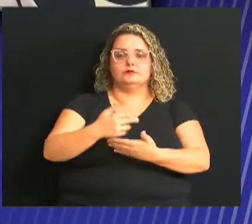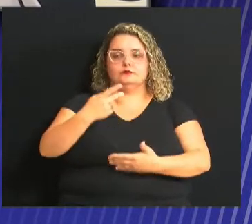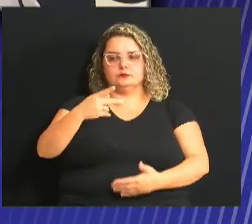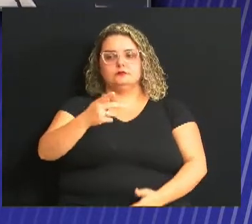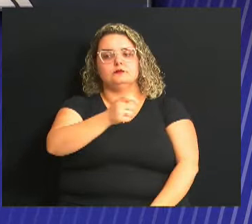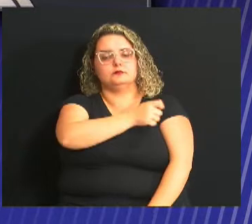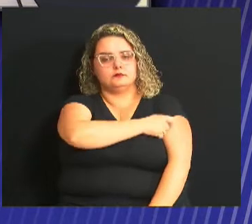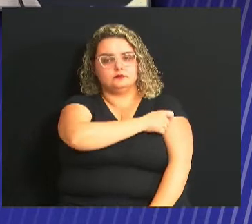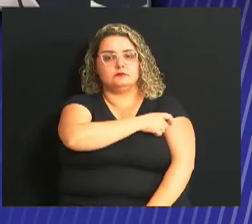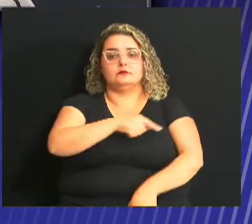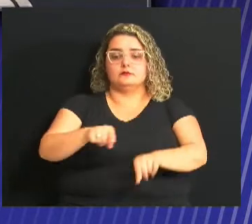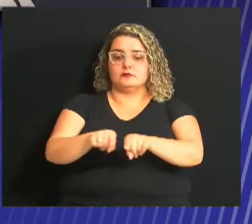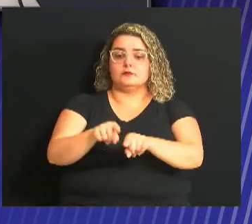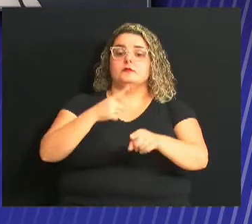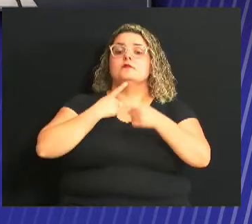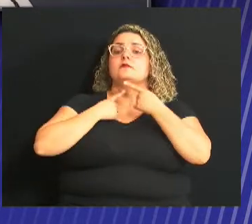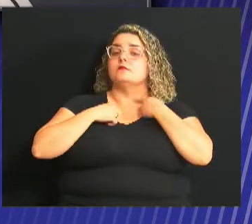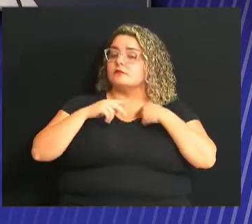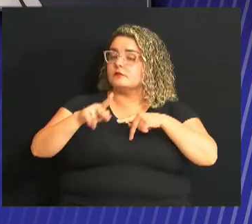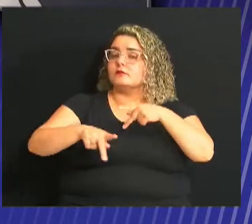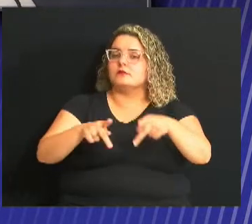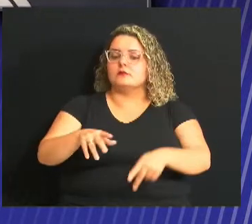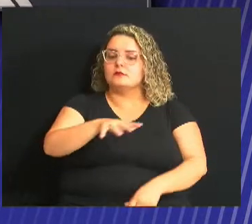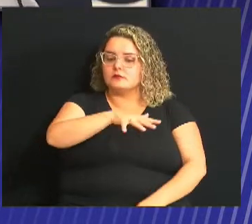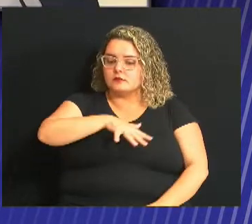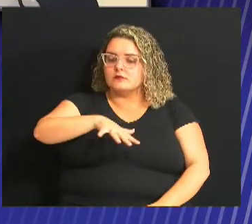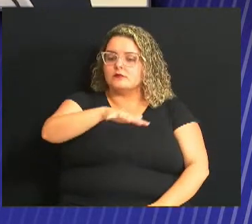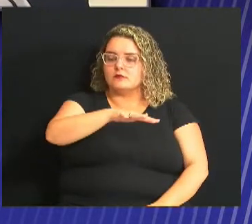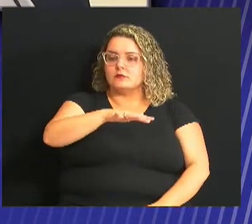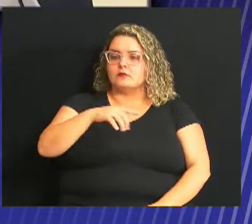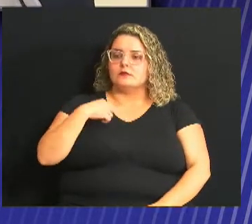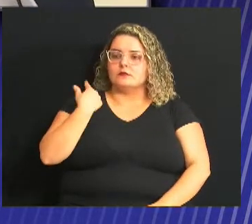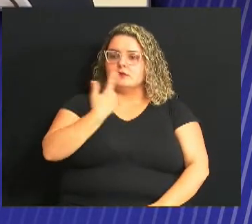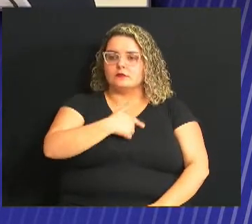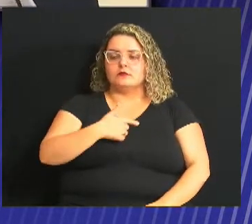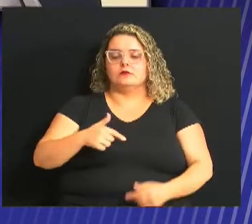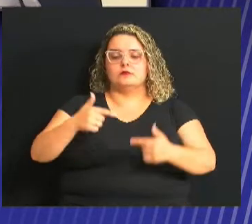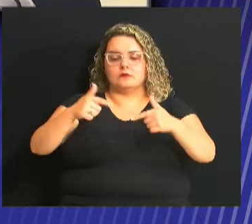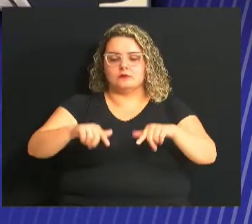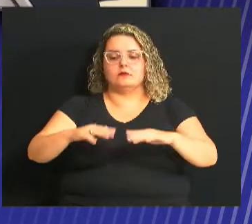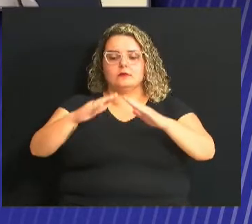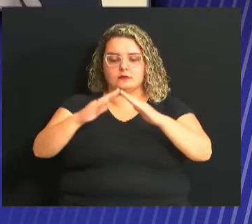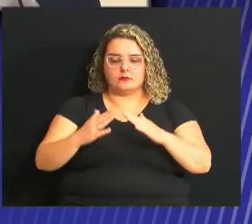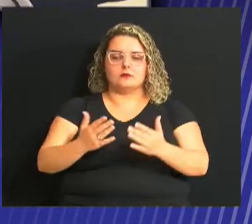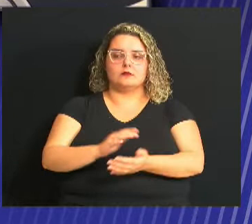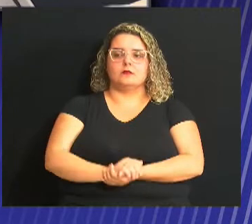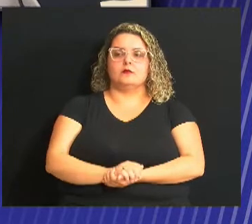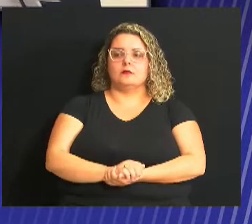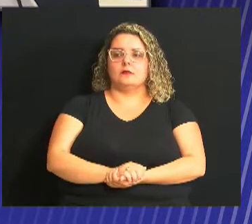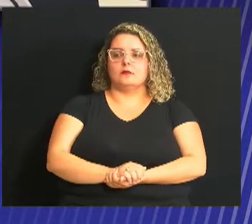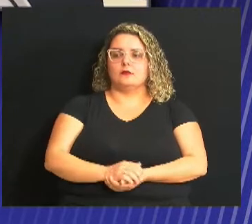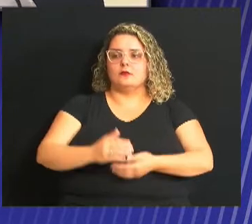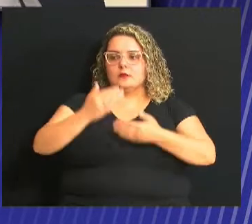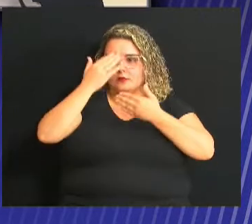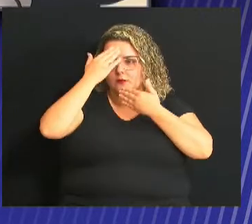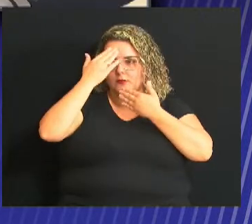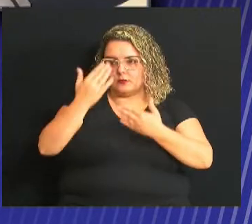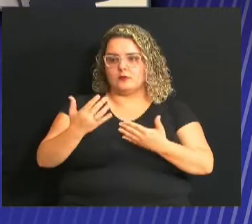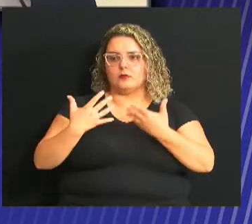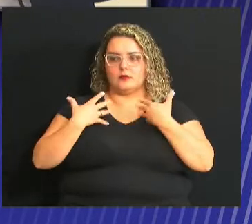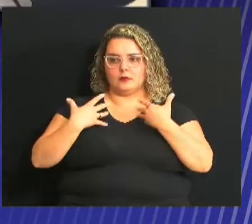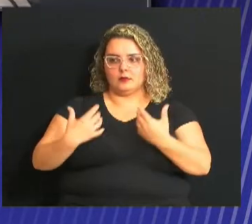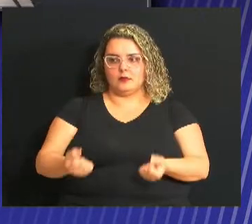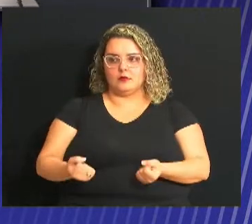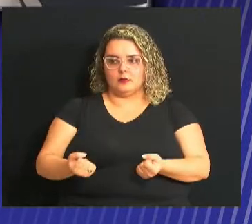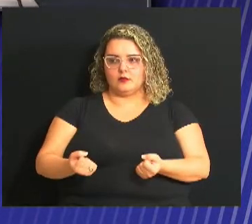das necessidades do povo na região onde a gente mora. Então, muito obrigado, professor Edson, por aceitar